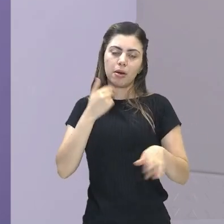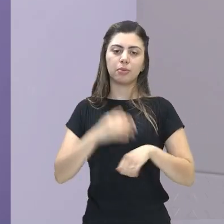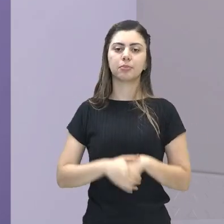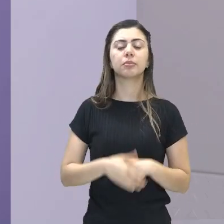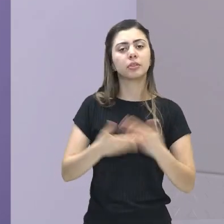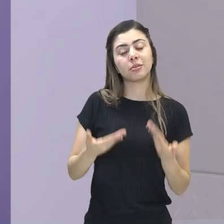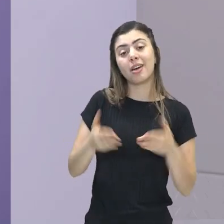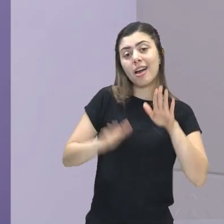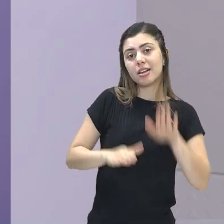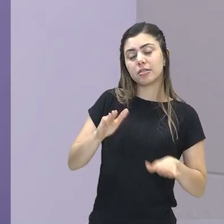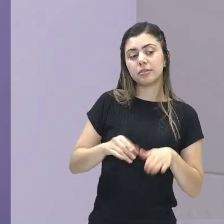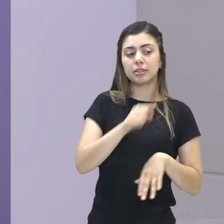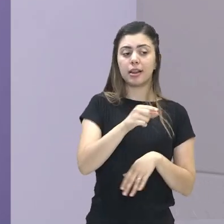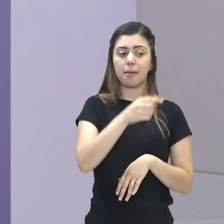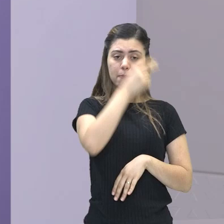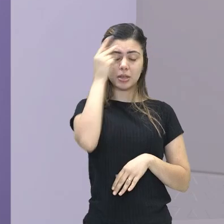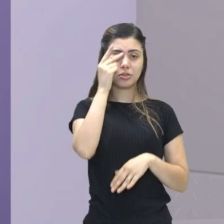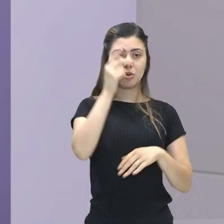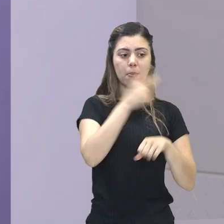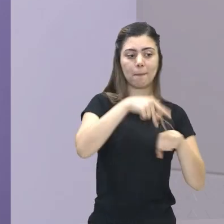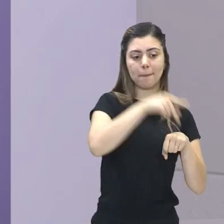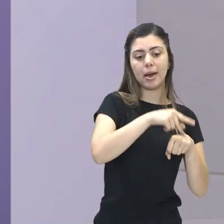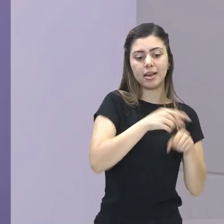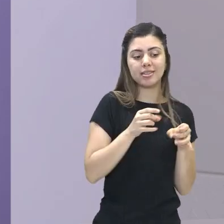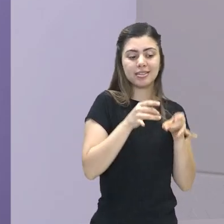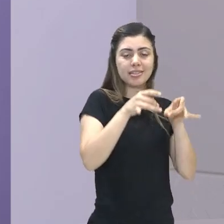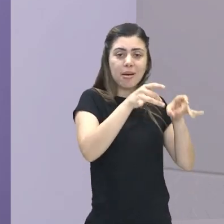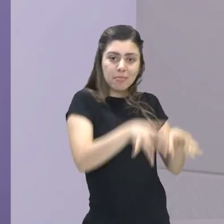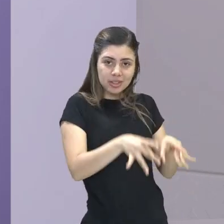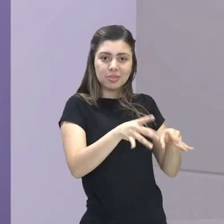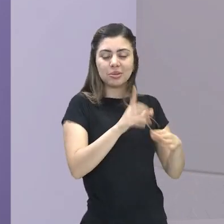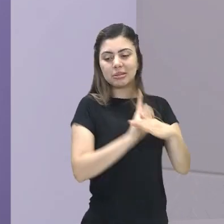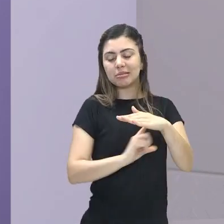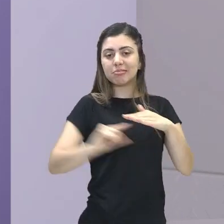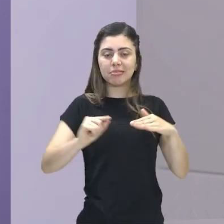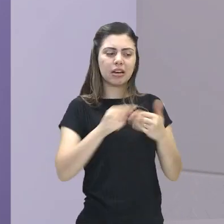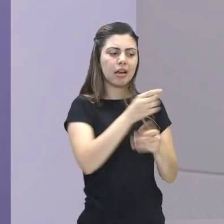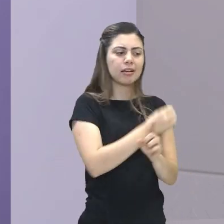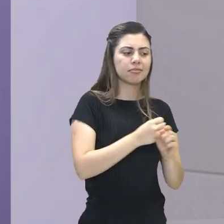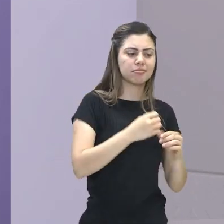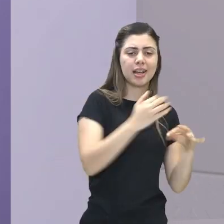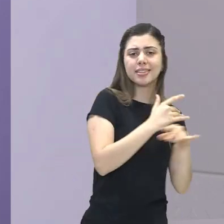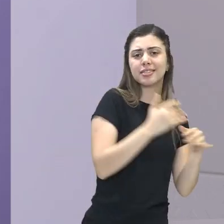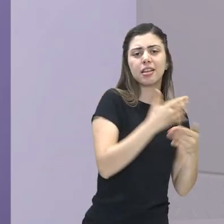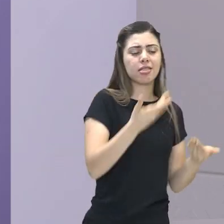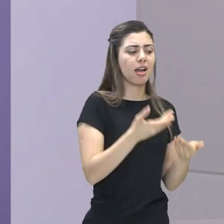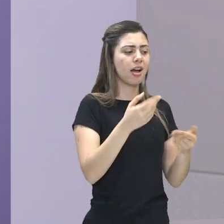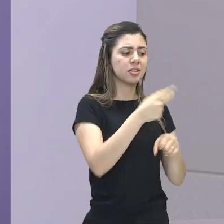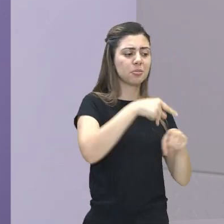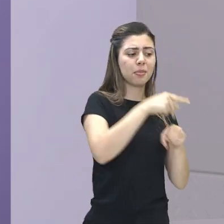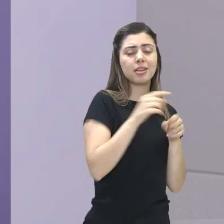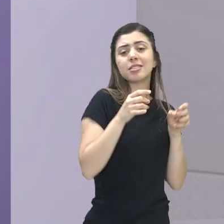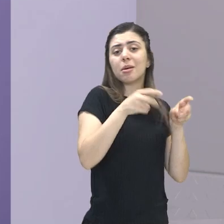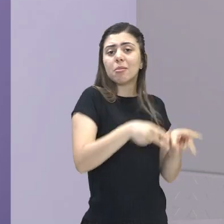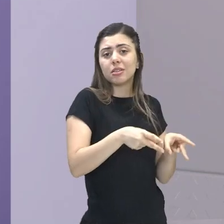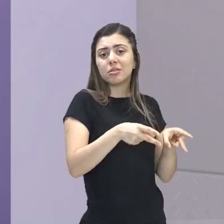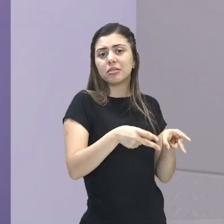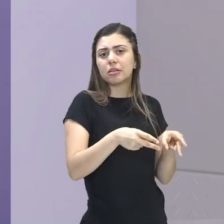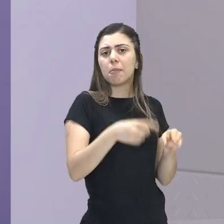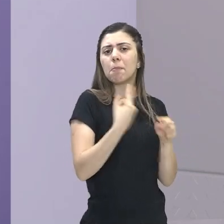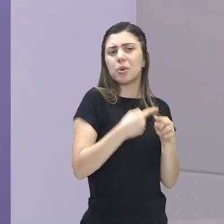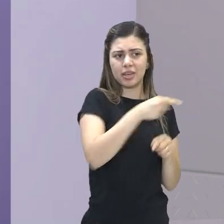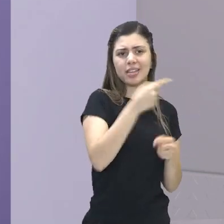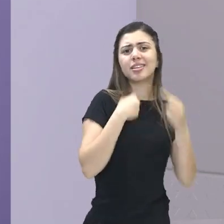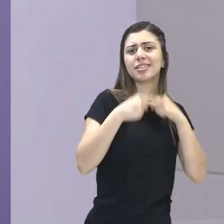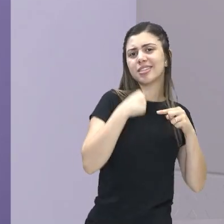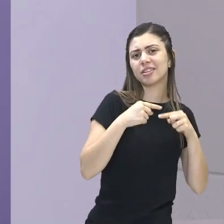Muitas vezes o imigrante, ele deixa sua terra, deixa sua cidade, deixa seu país, não porque